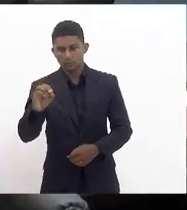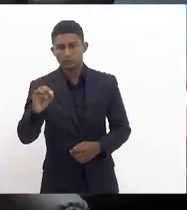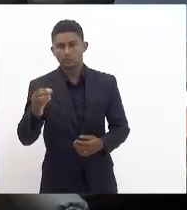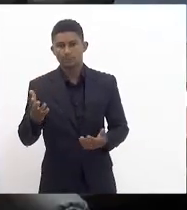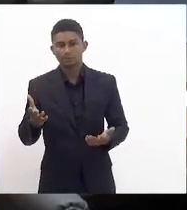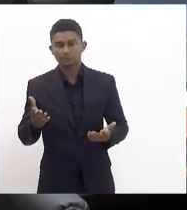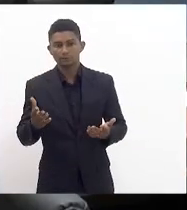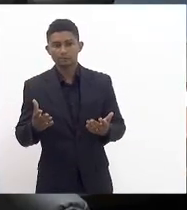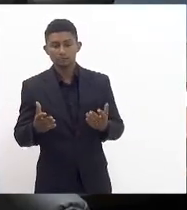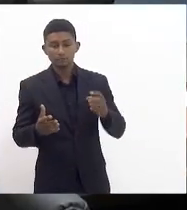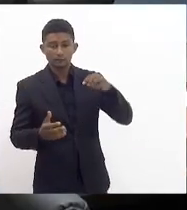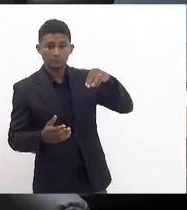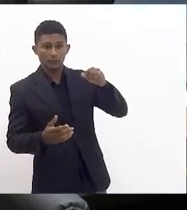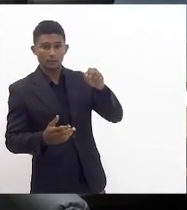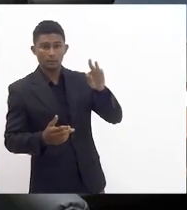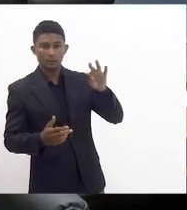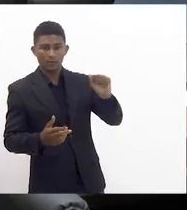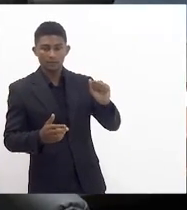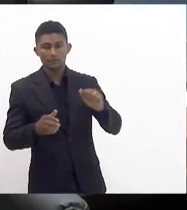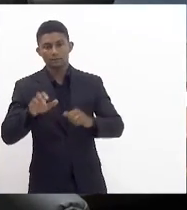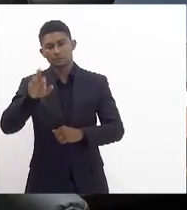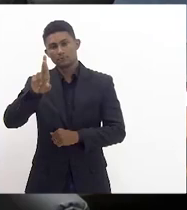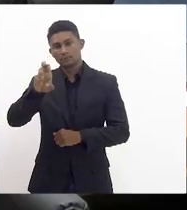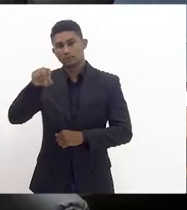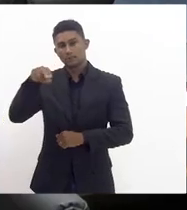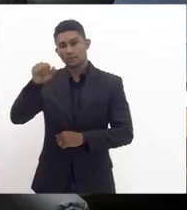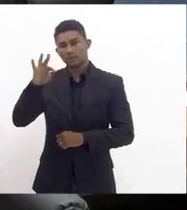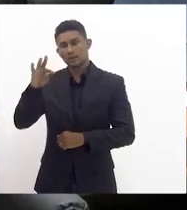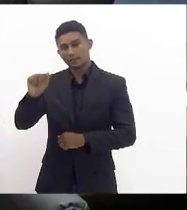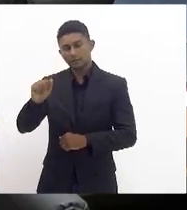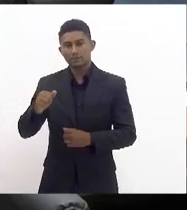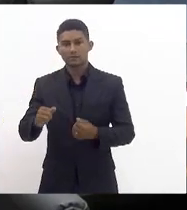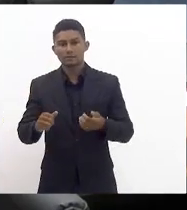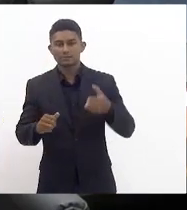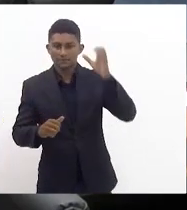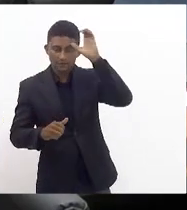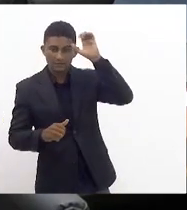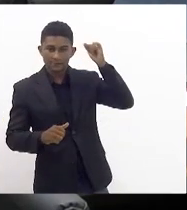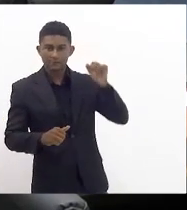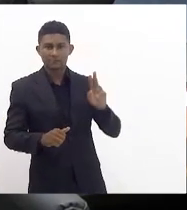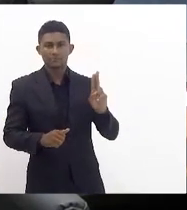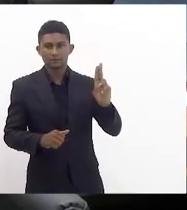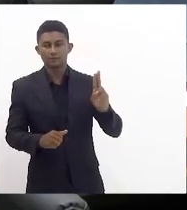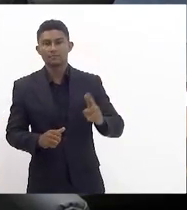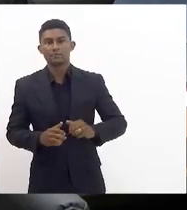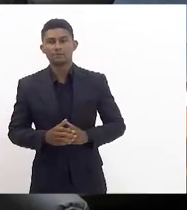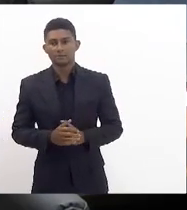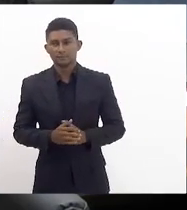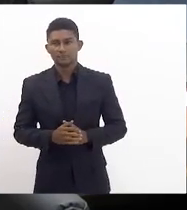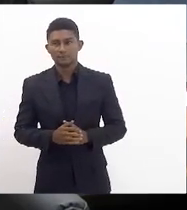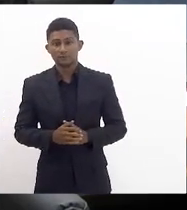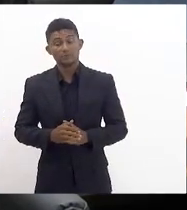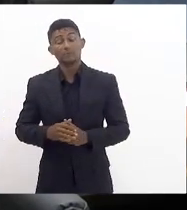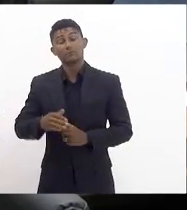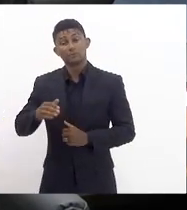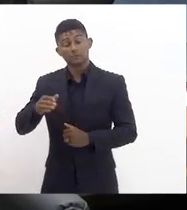Renata. Deputada Marta Rocha, deputada Renata, deputada Tia Ju, por gentileza, por favor. Subtenente, já falei.